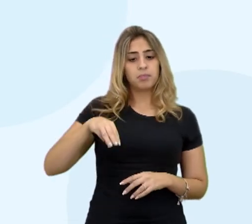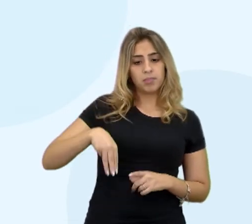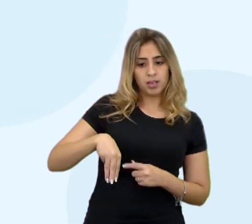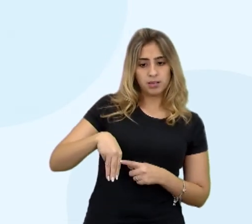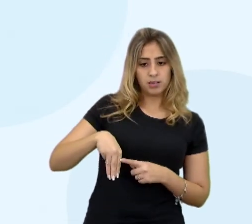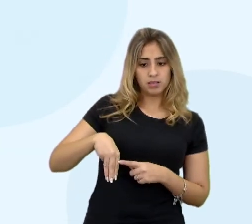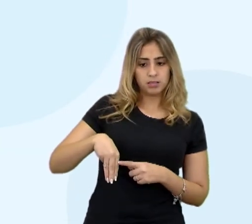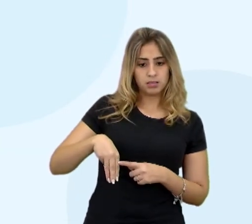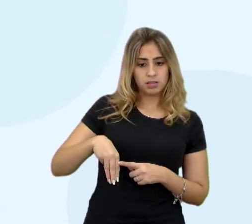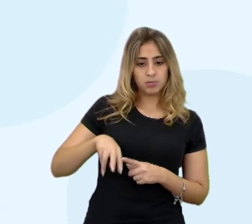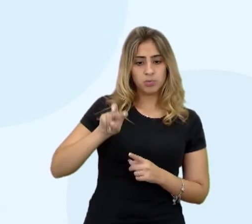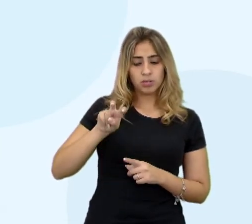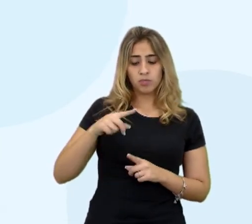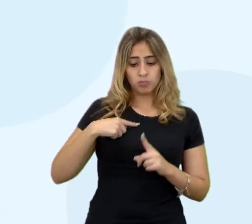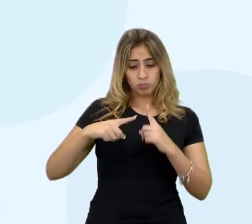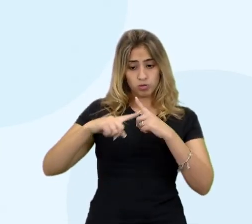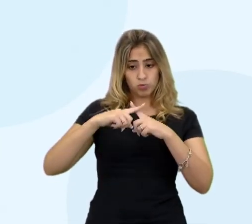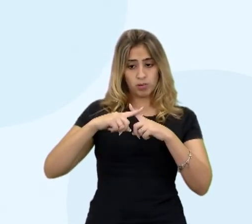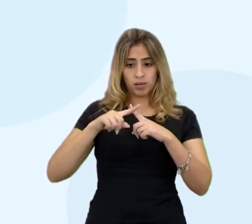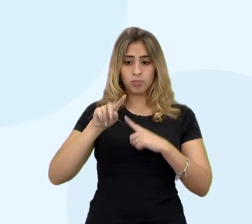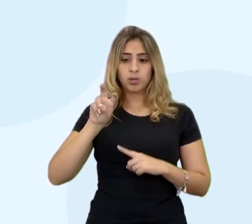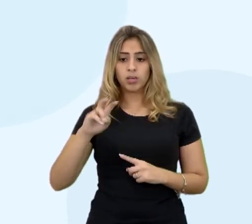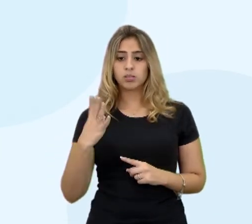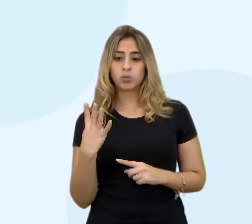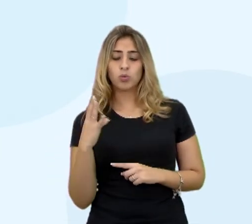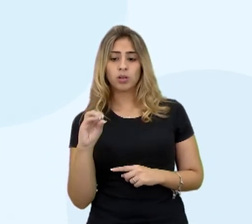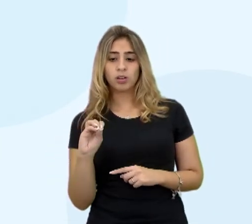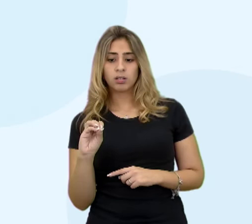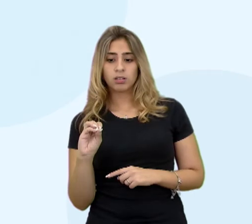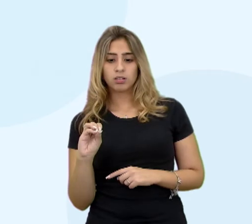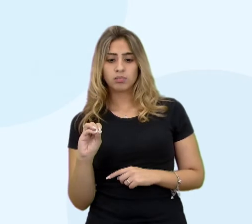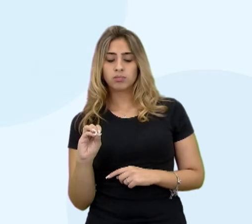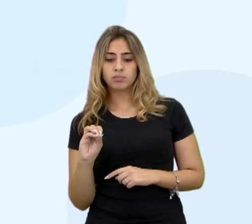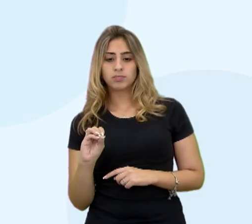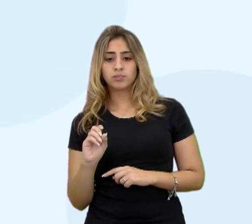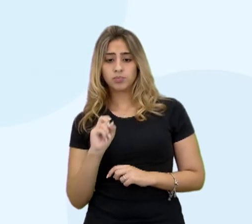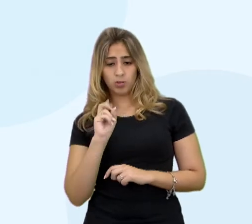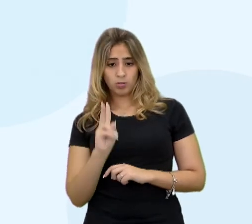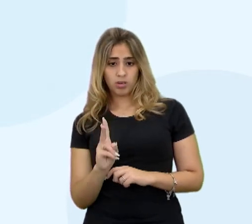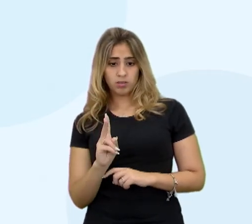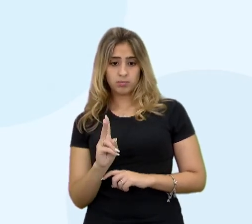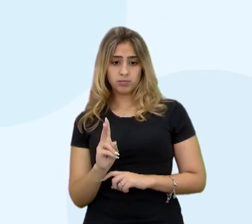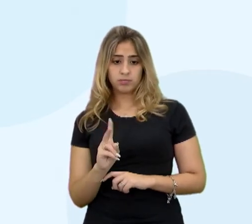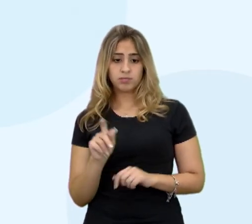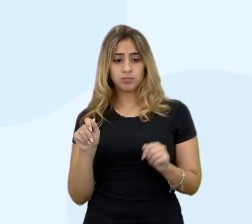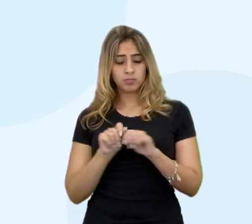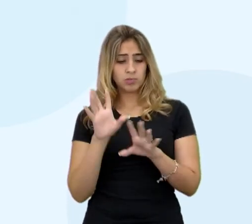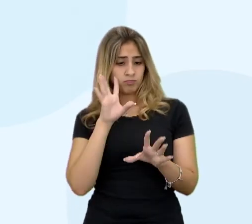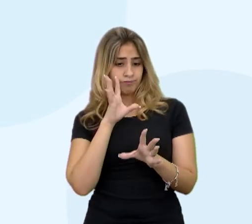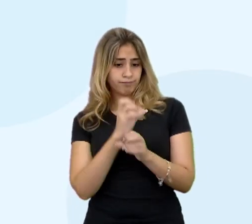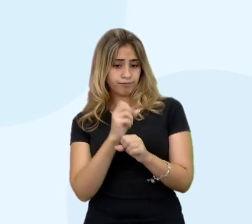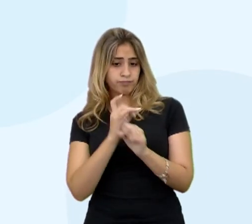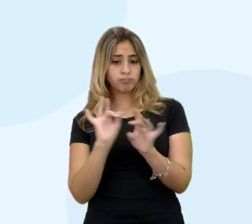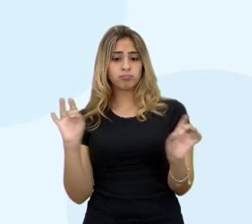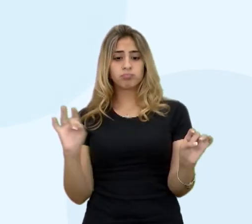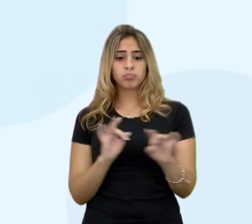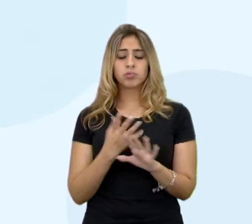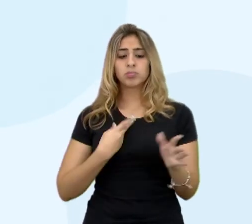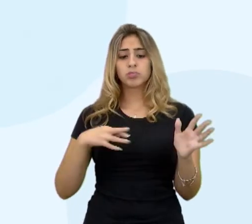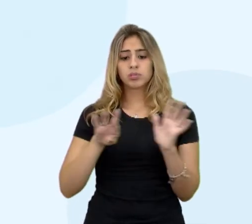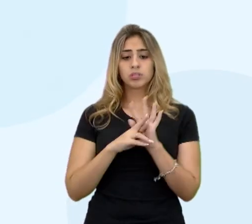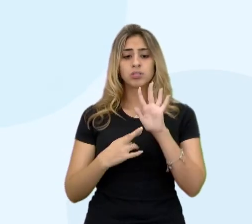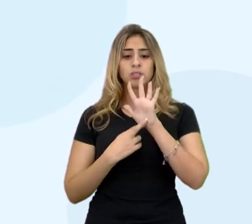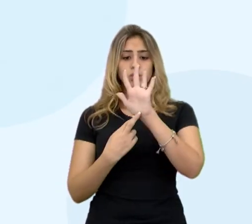por 540, que é a quantidade de calor para ferver. Tá certo? Resolvendo essa continha, nós vamos chegar lá